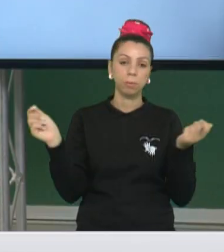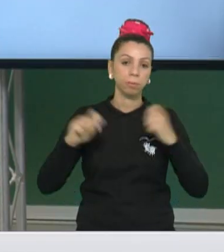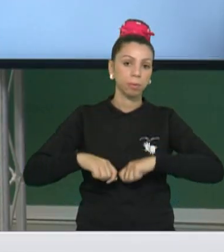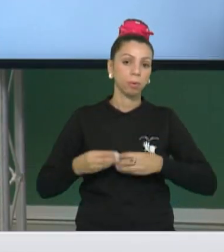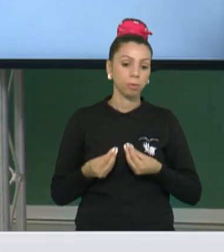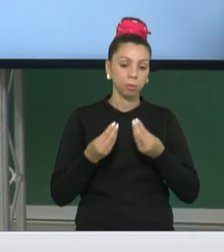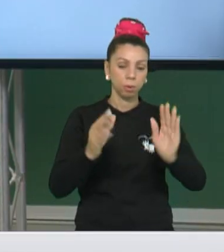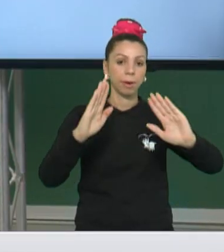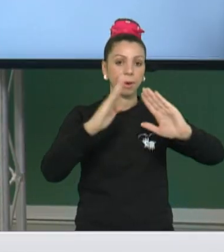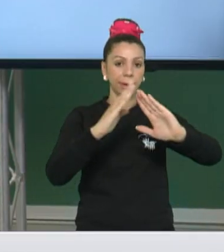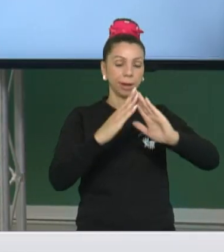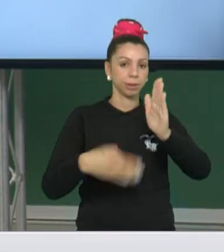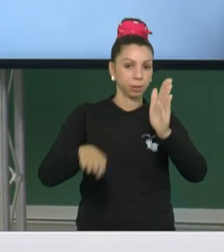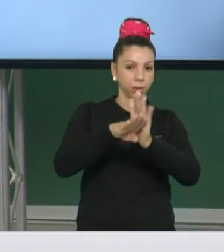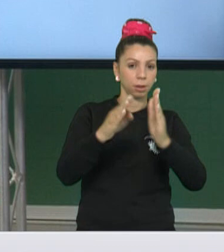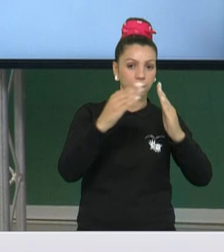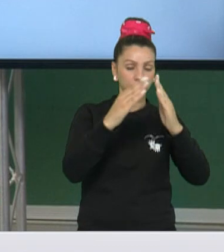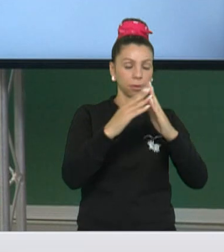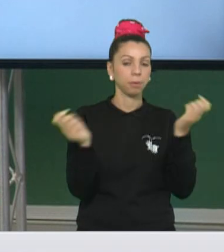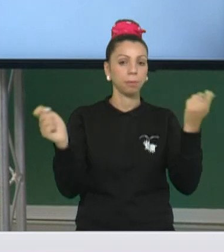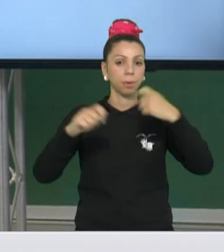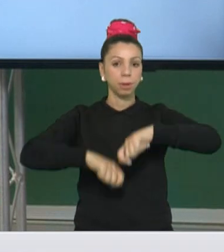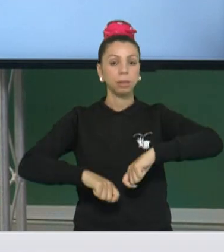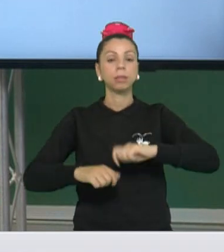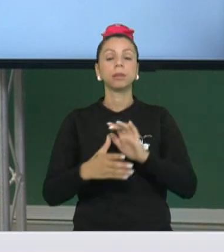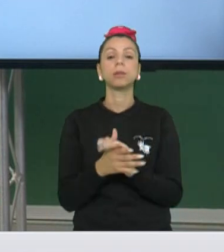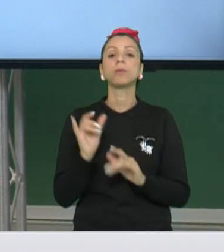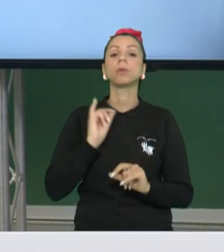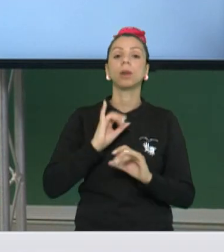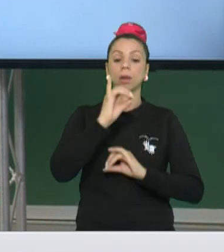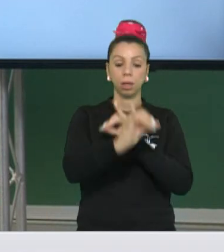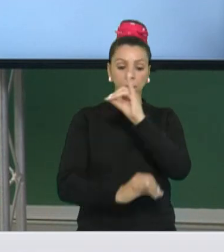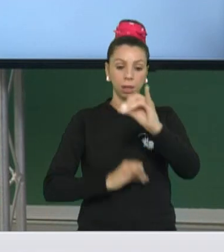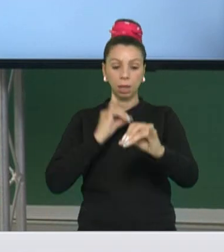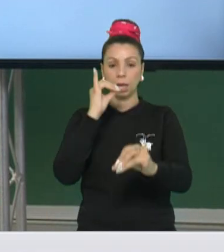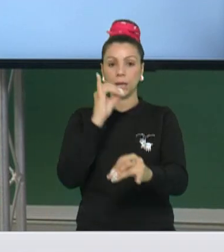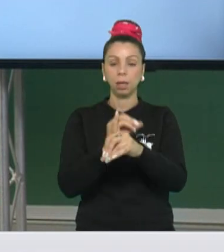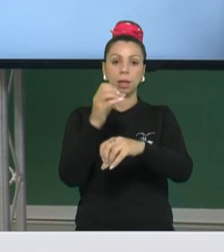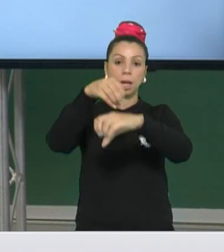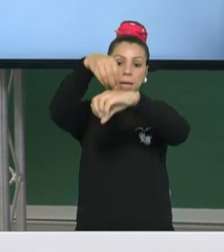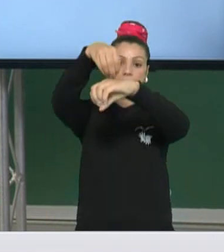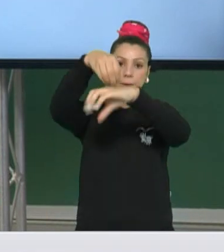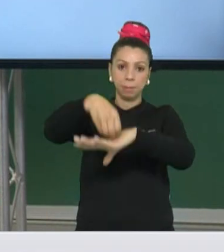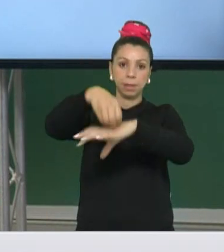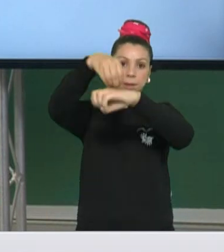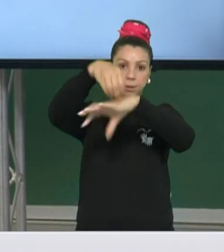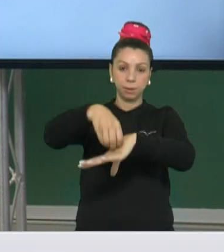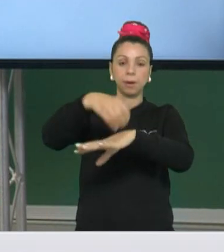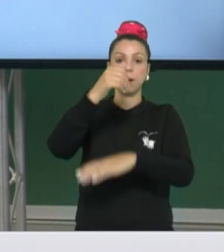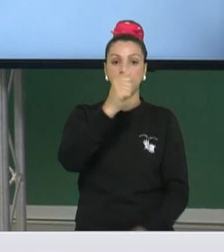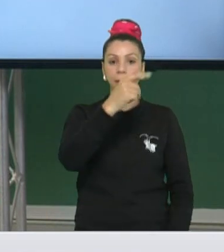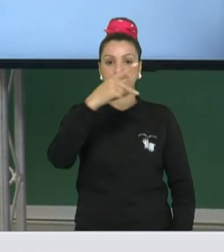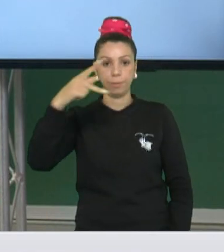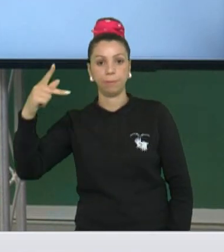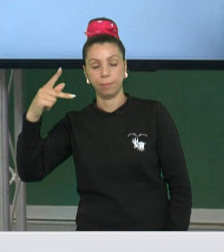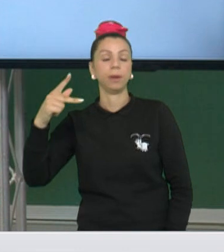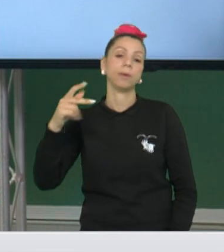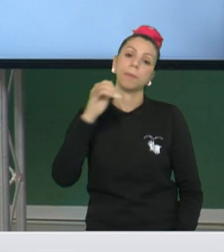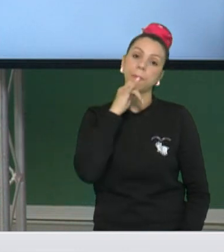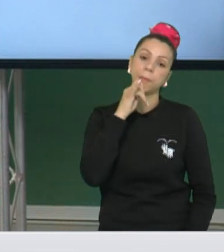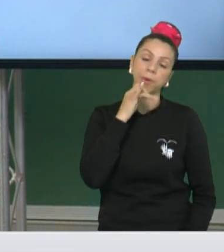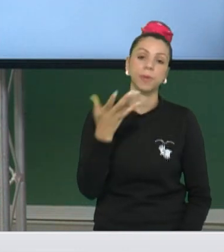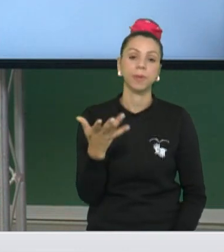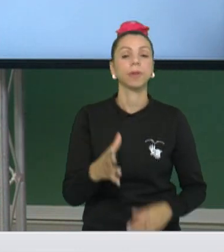feito. Prefira pagamento online. O aplicativo dá essa opção. Ou seja, você pega